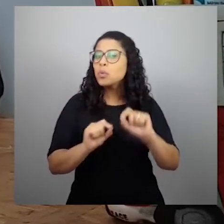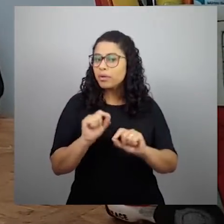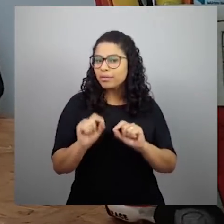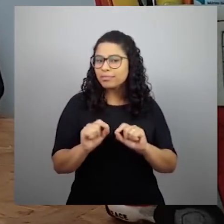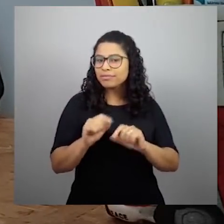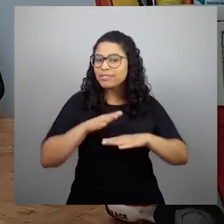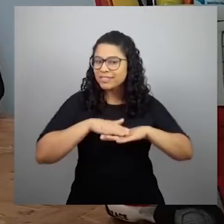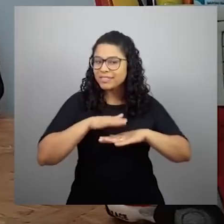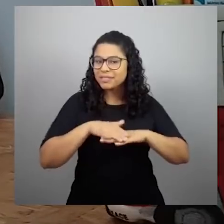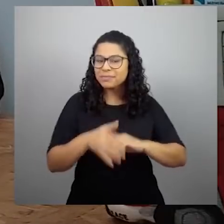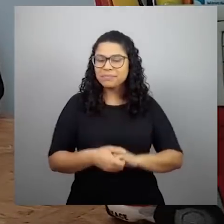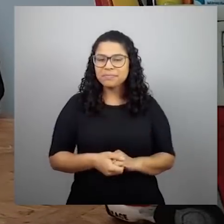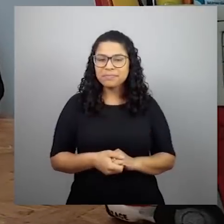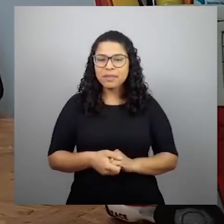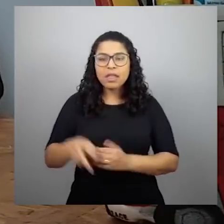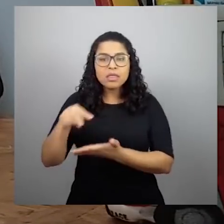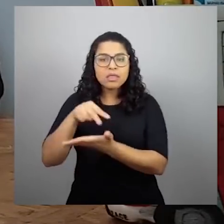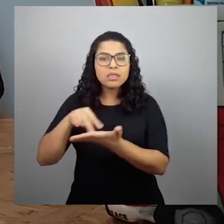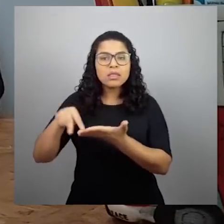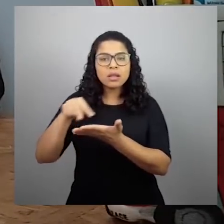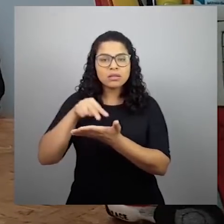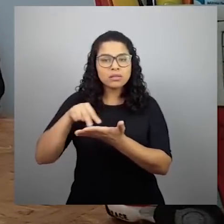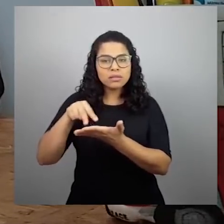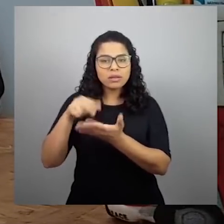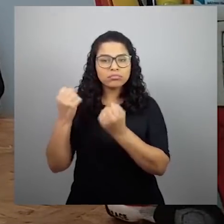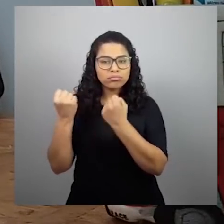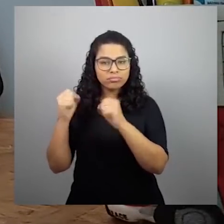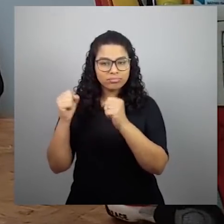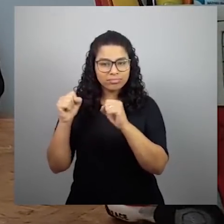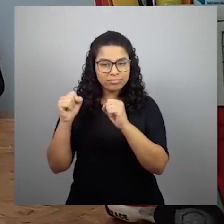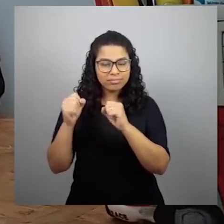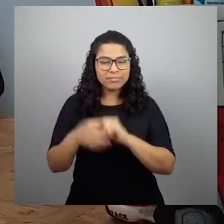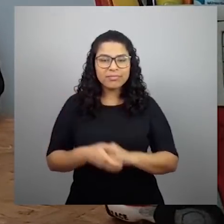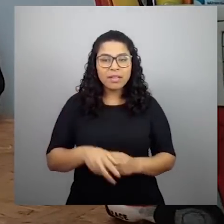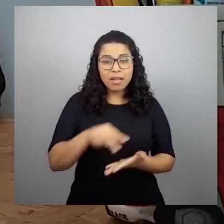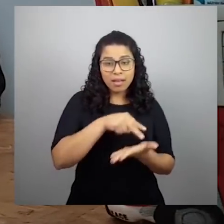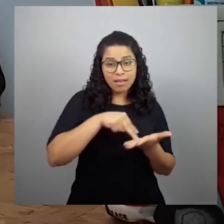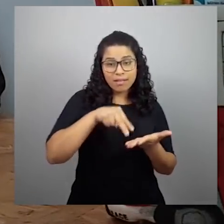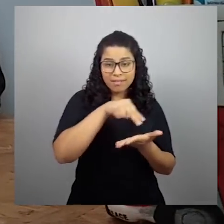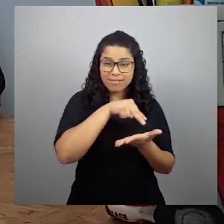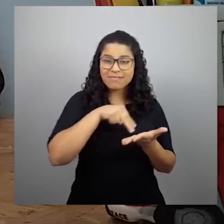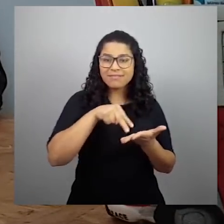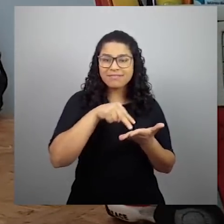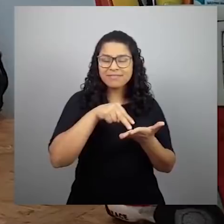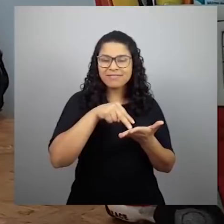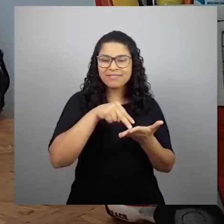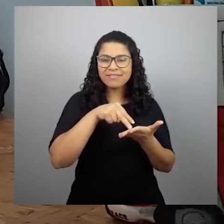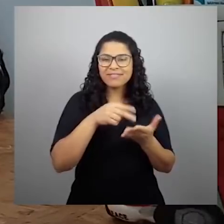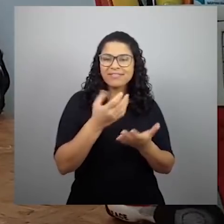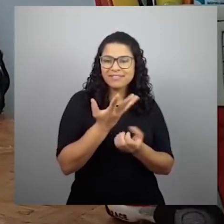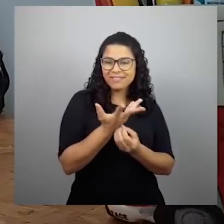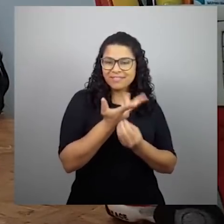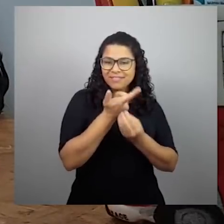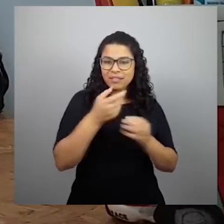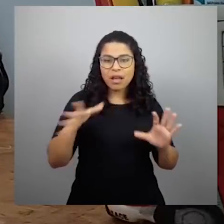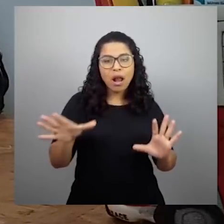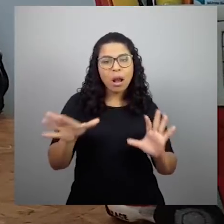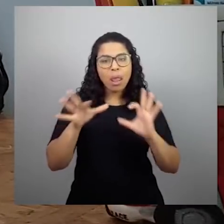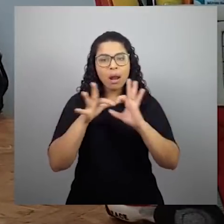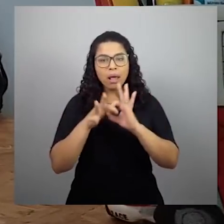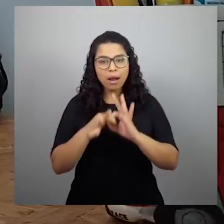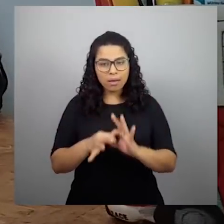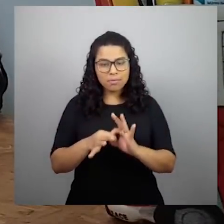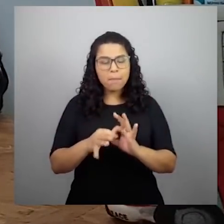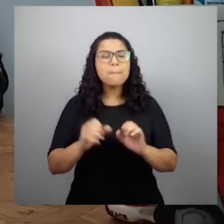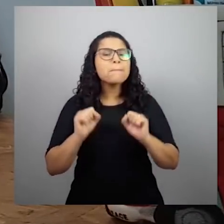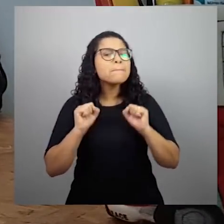vocês relacionem aí o que vocês estão aprendendo no programa, o que vocês aprenderam com a professora Elaine e com o professor